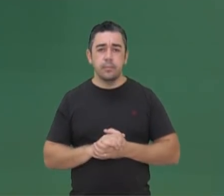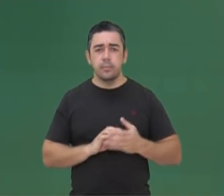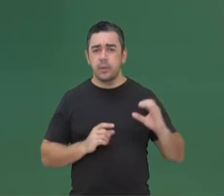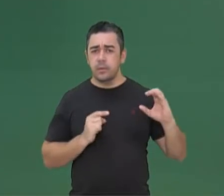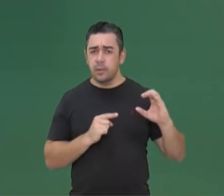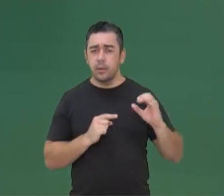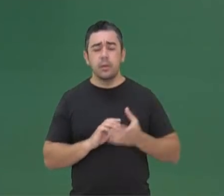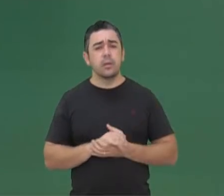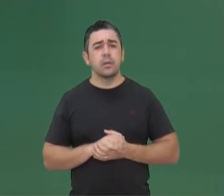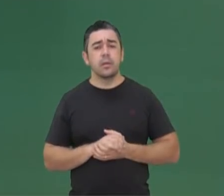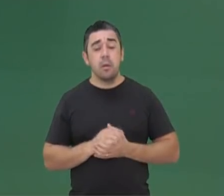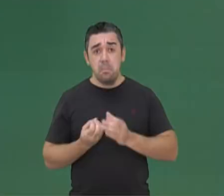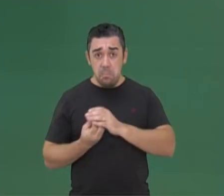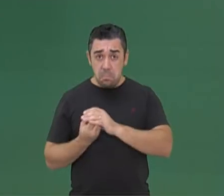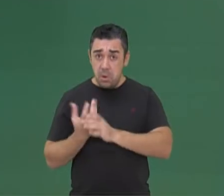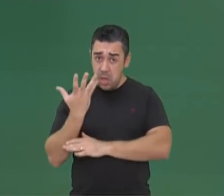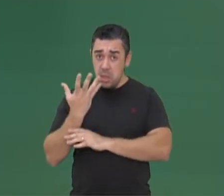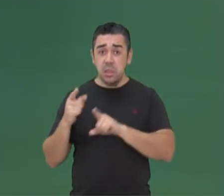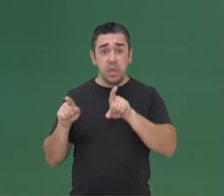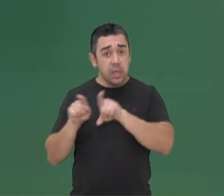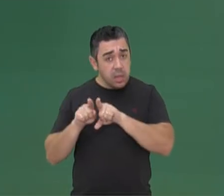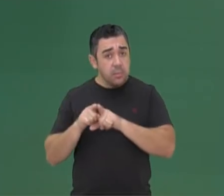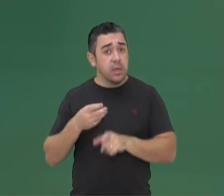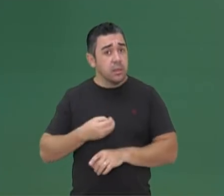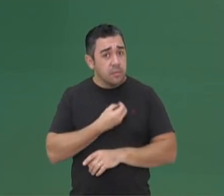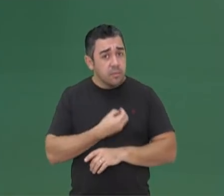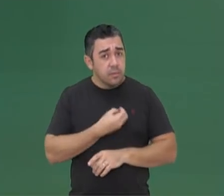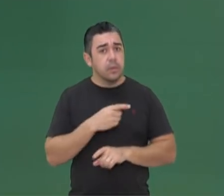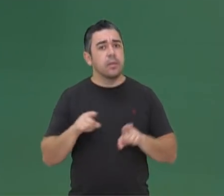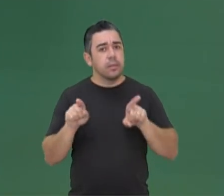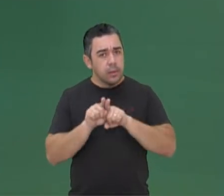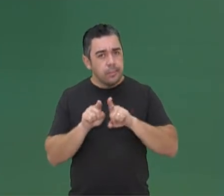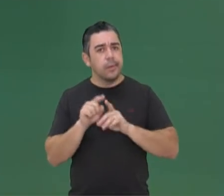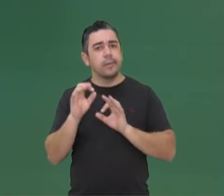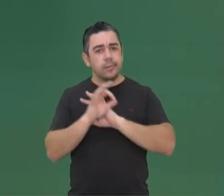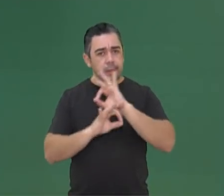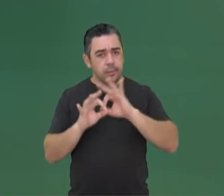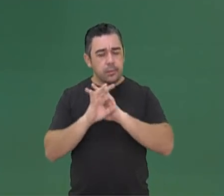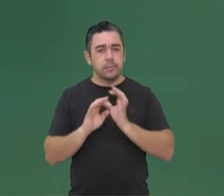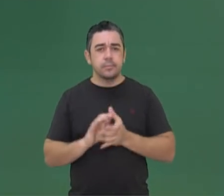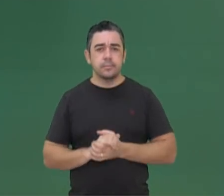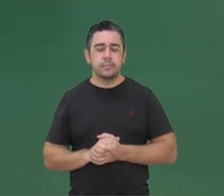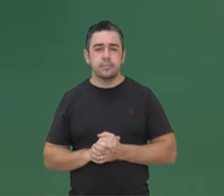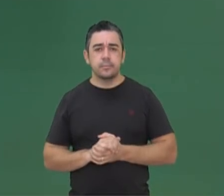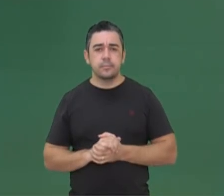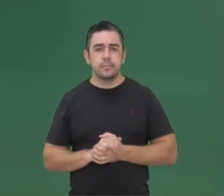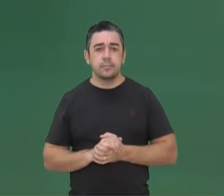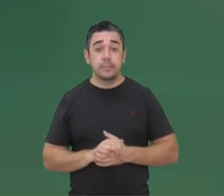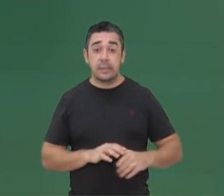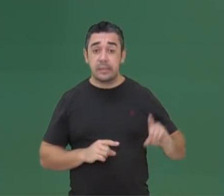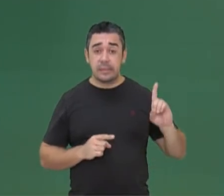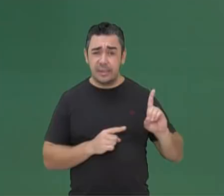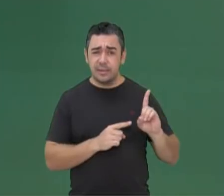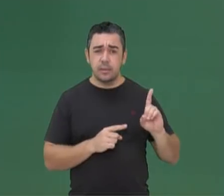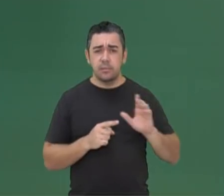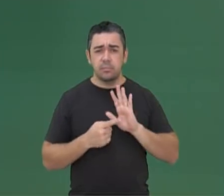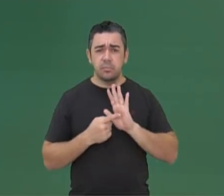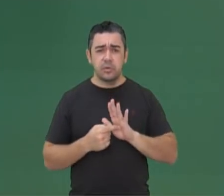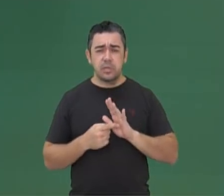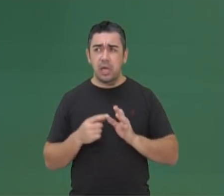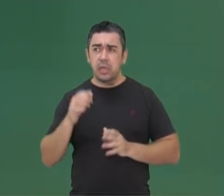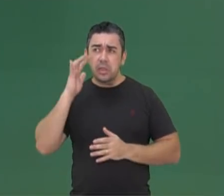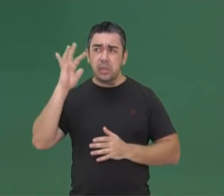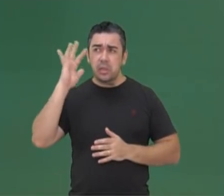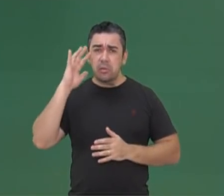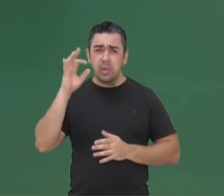letra C, as plantas também são seres vivos, também são constituídas por células. Mostrar que a teoria celular não